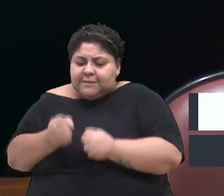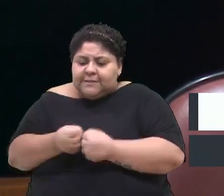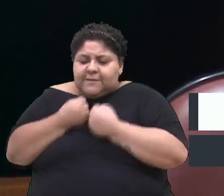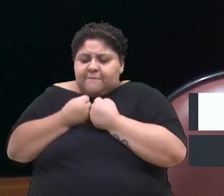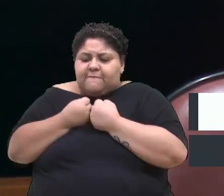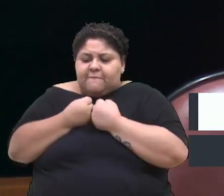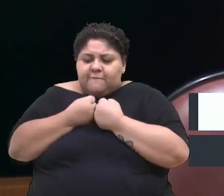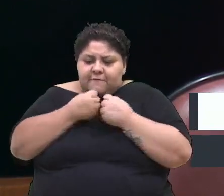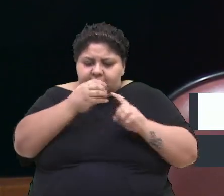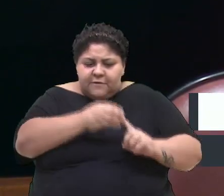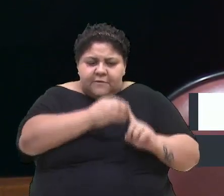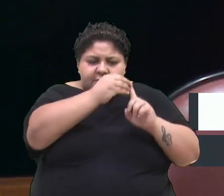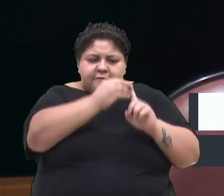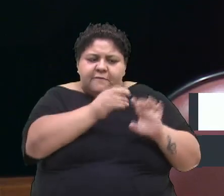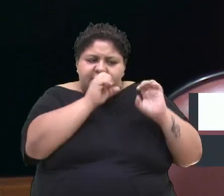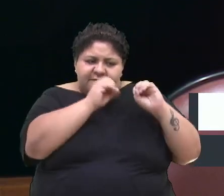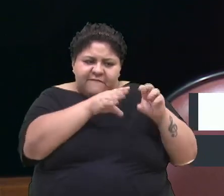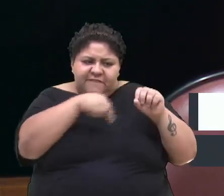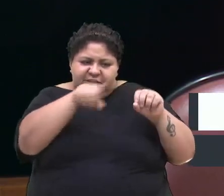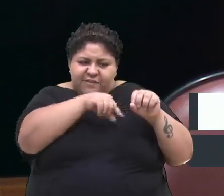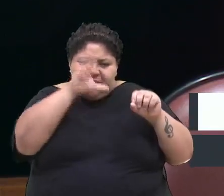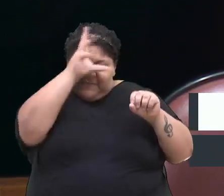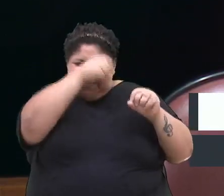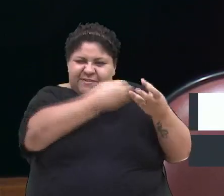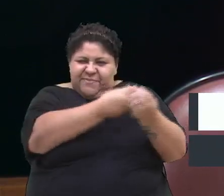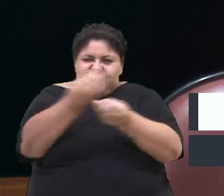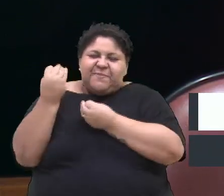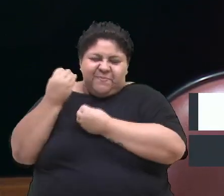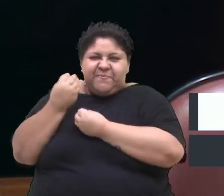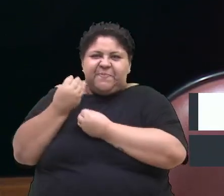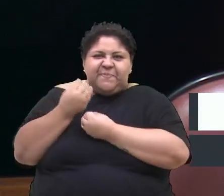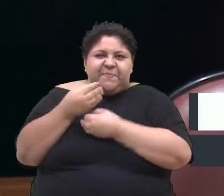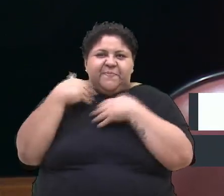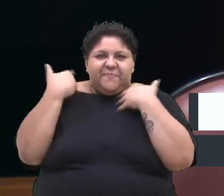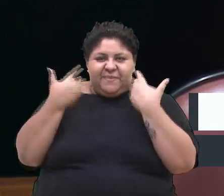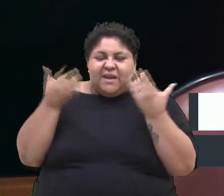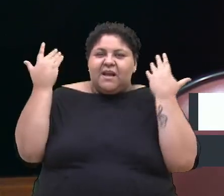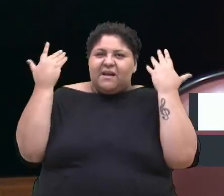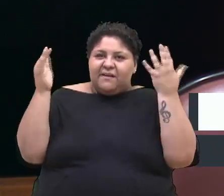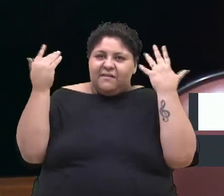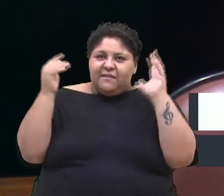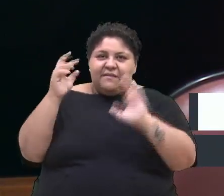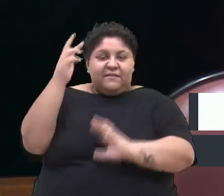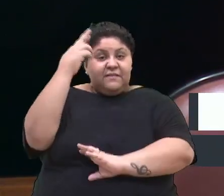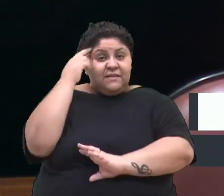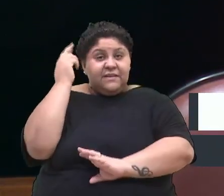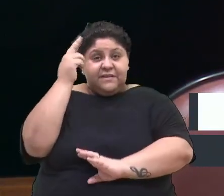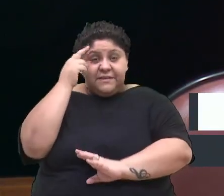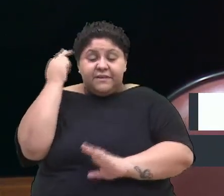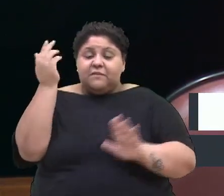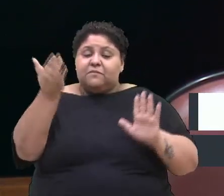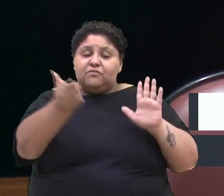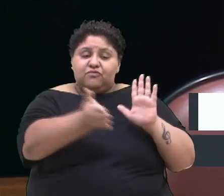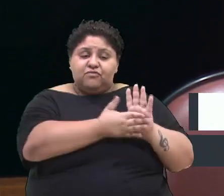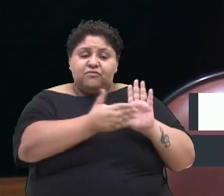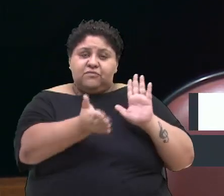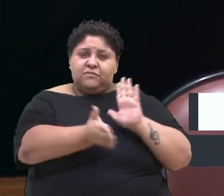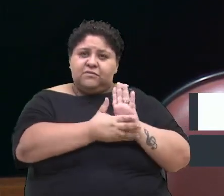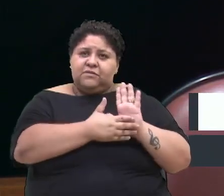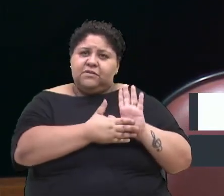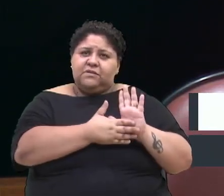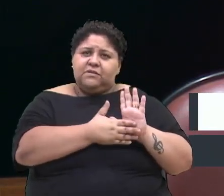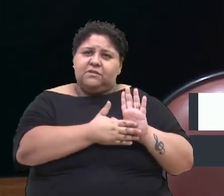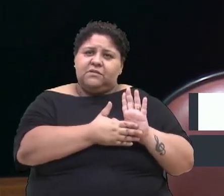dando lições e a gente aprendendo muito com ele. Então, parabéns, Rafael, por essa proposta, né?